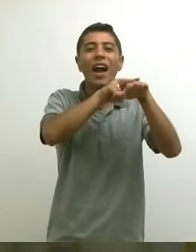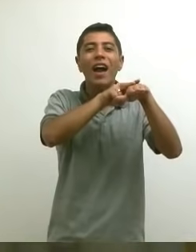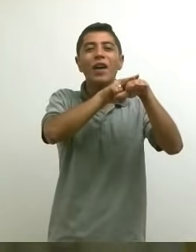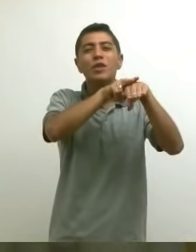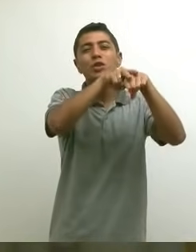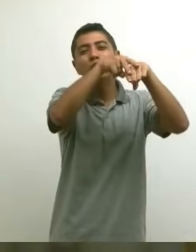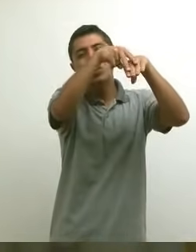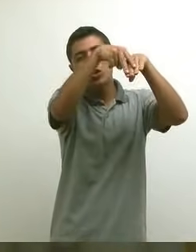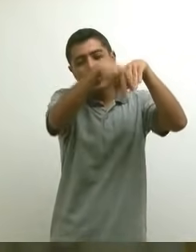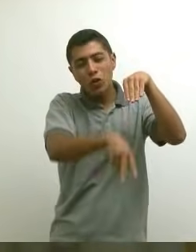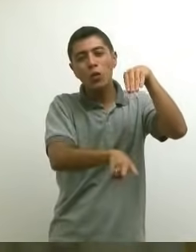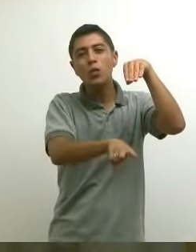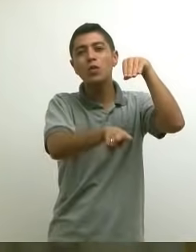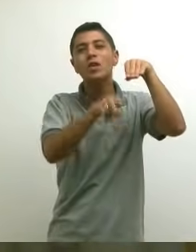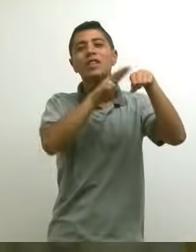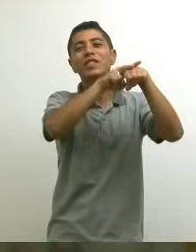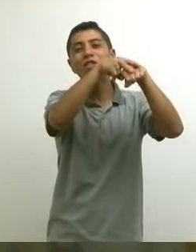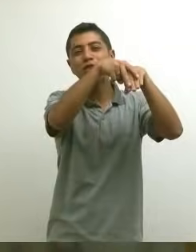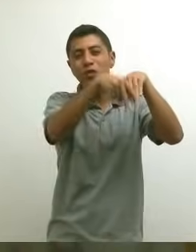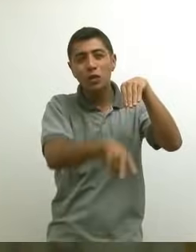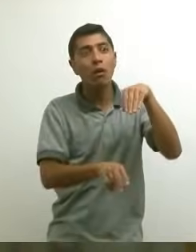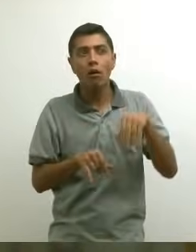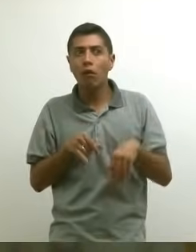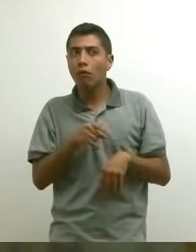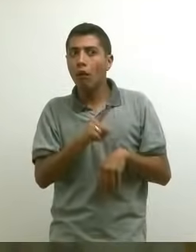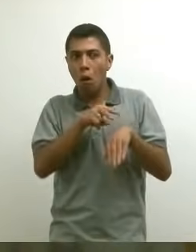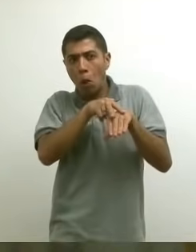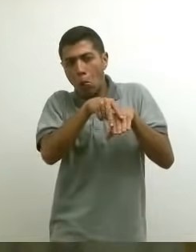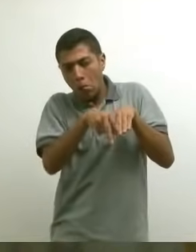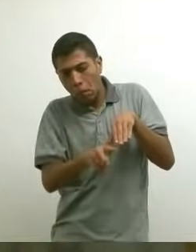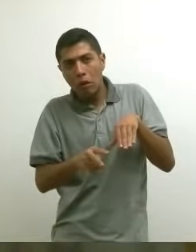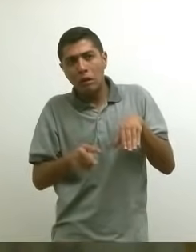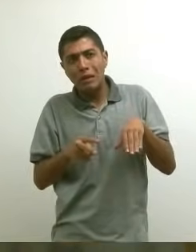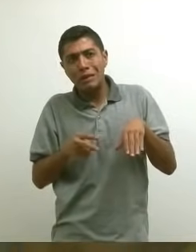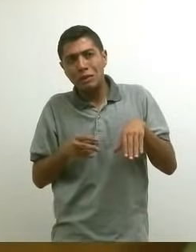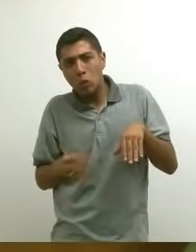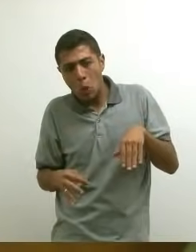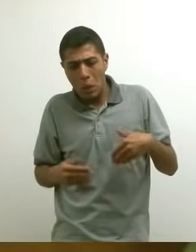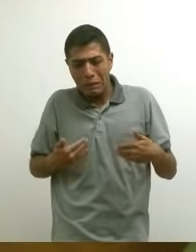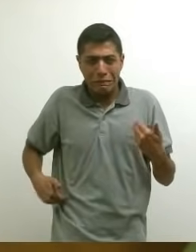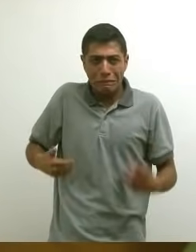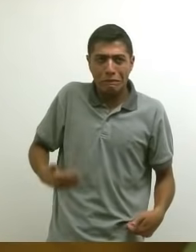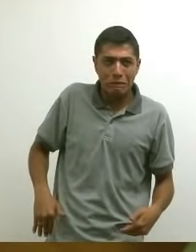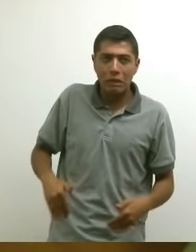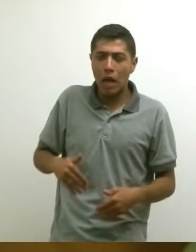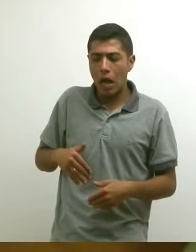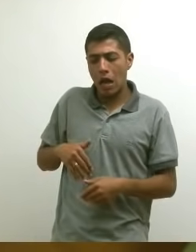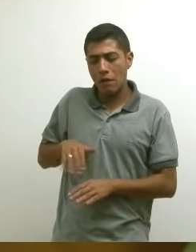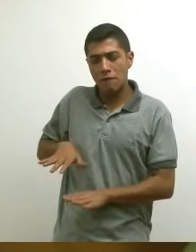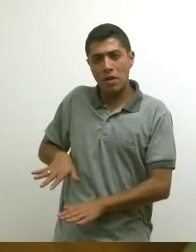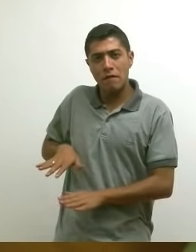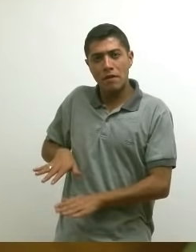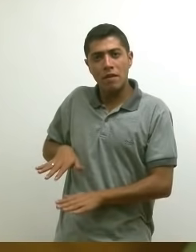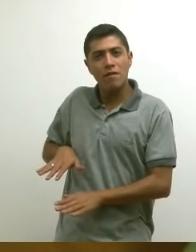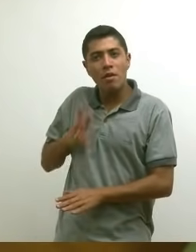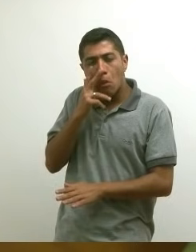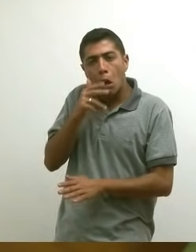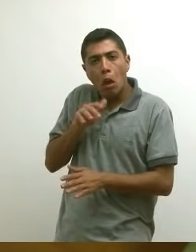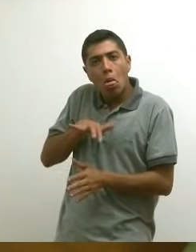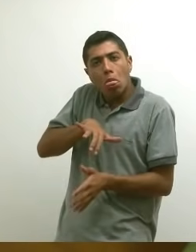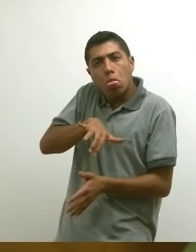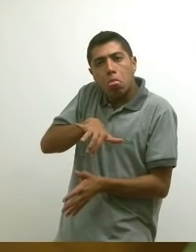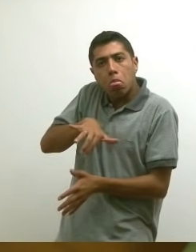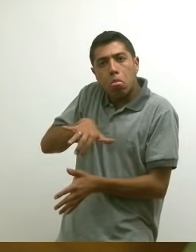chegou a níveis extremos afeta o desenvolvimento integral da criança então é assim de novo